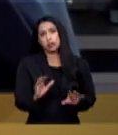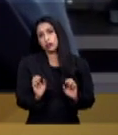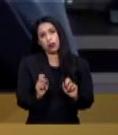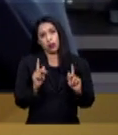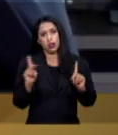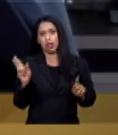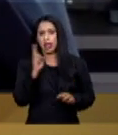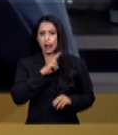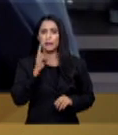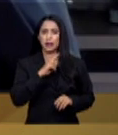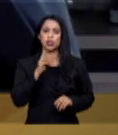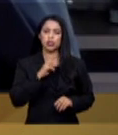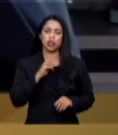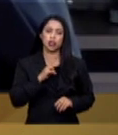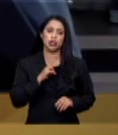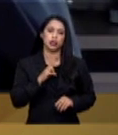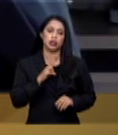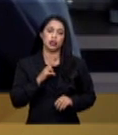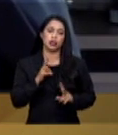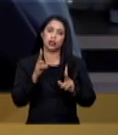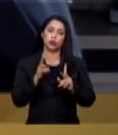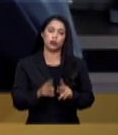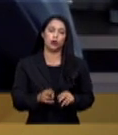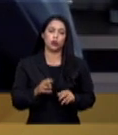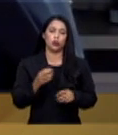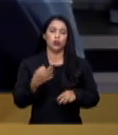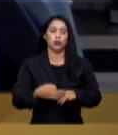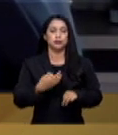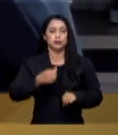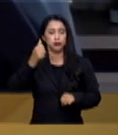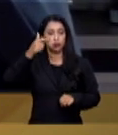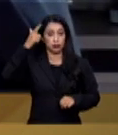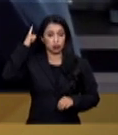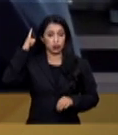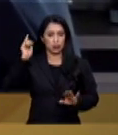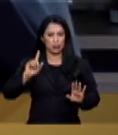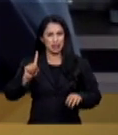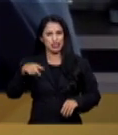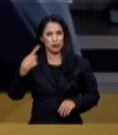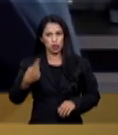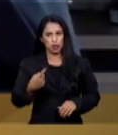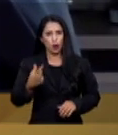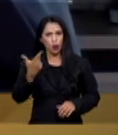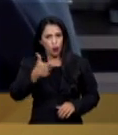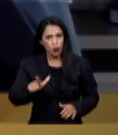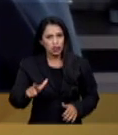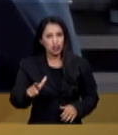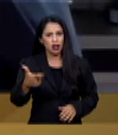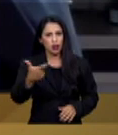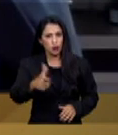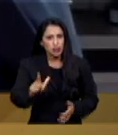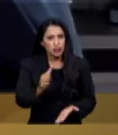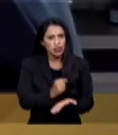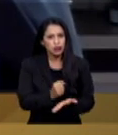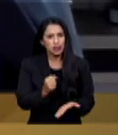numa emergência, como pontuou o ministro Alexandre de Moraes. Mas depois, na sequência, veio outra